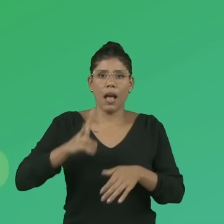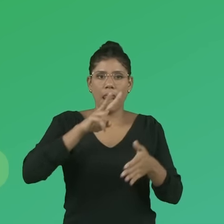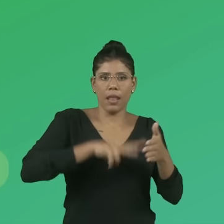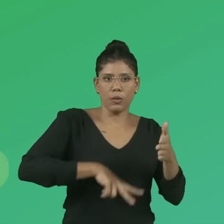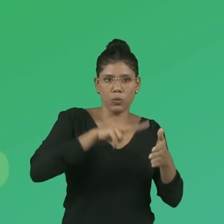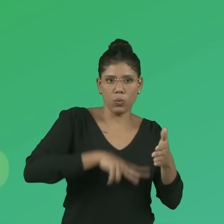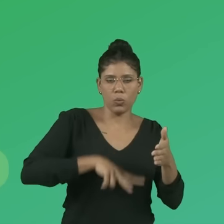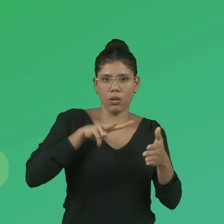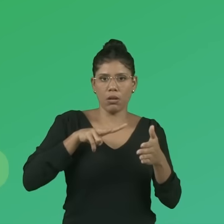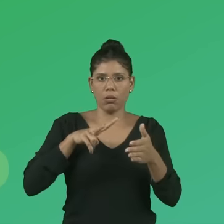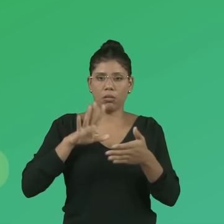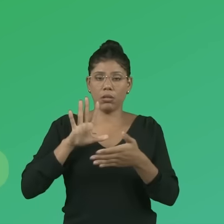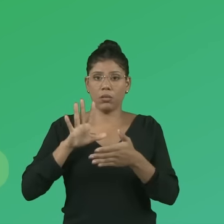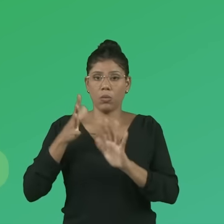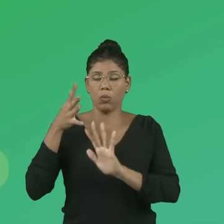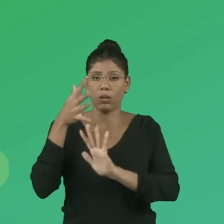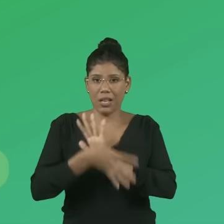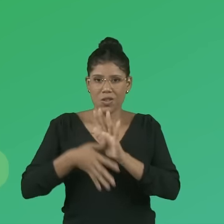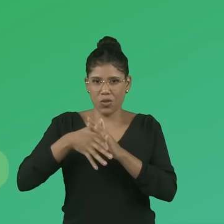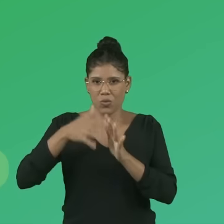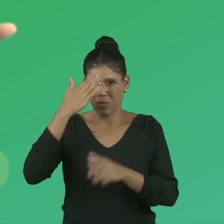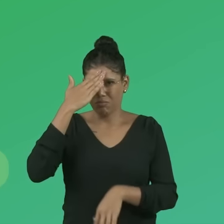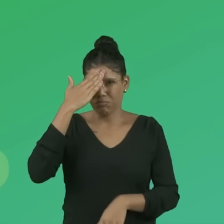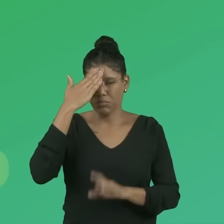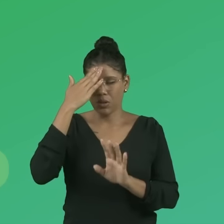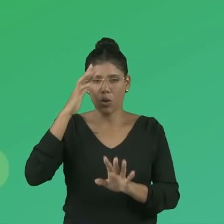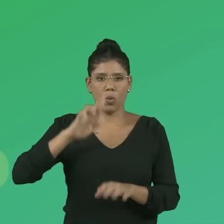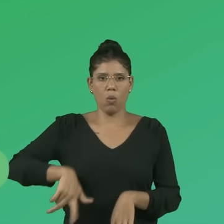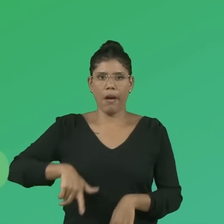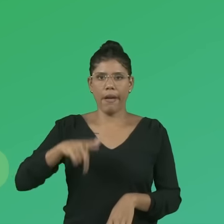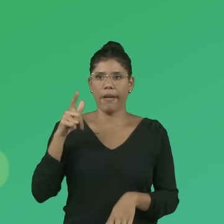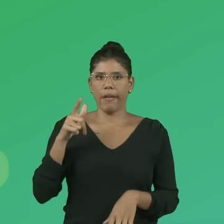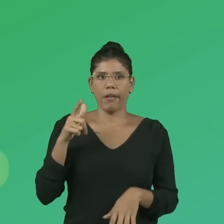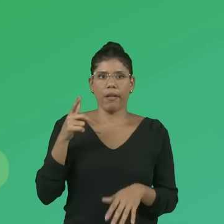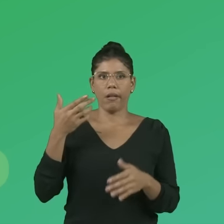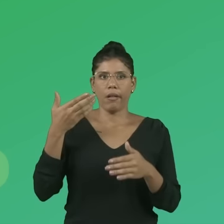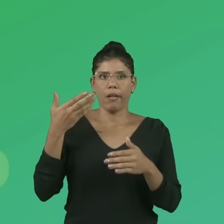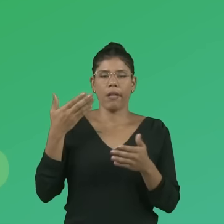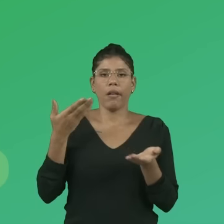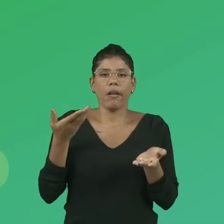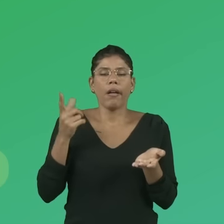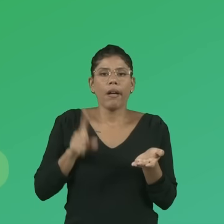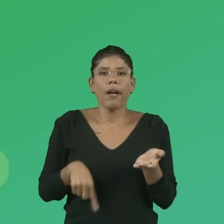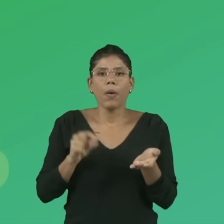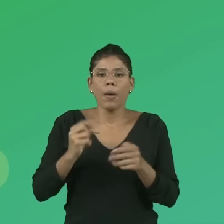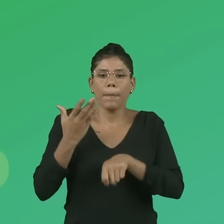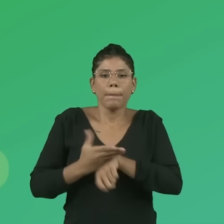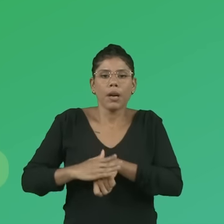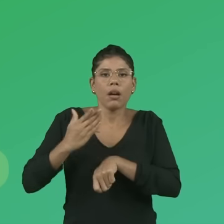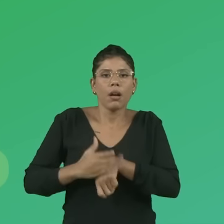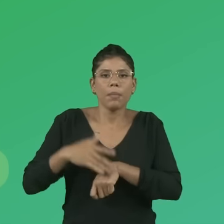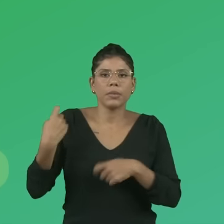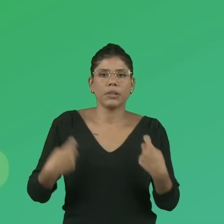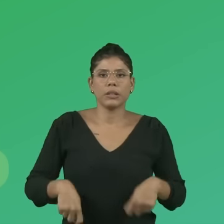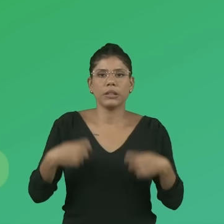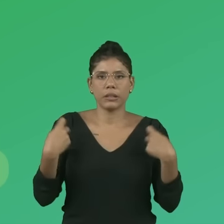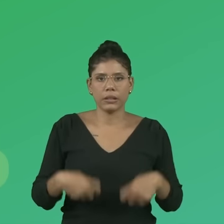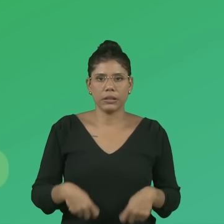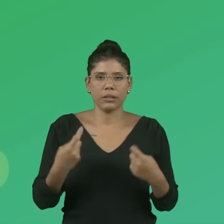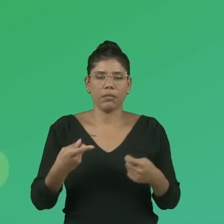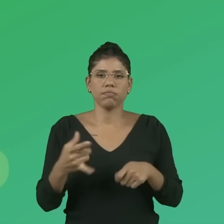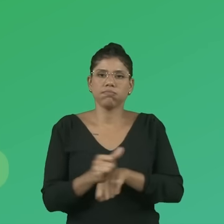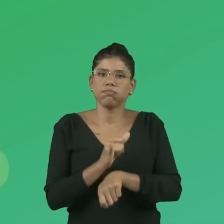interpretação, ela não cai assim nas nossas mãos, né? Ela é uma prática que você faz todo dia, todo dia você tirar